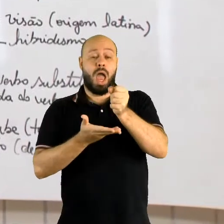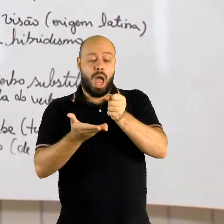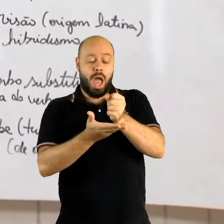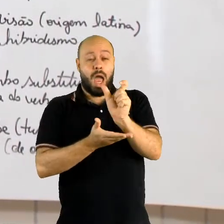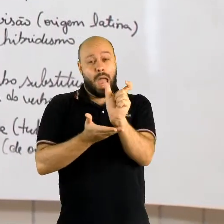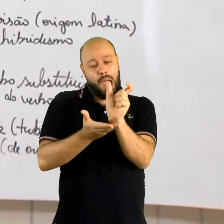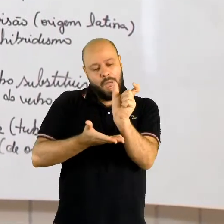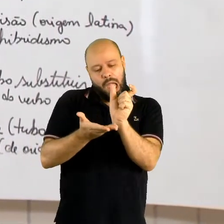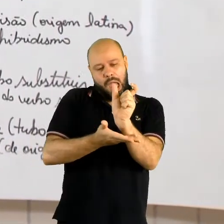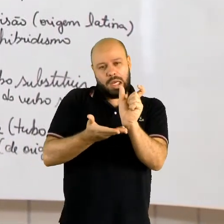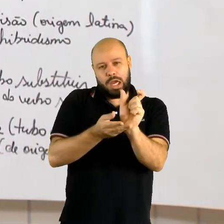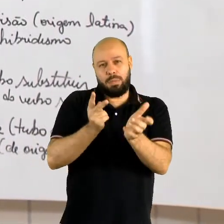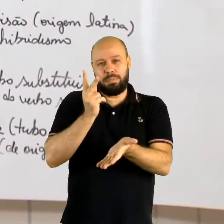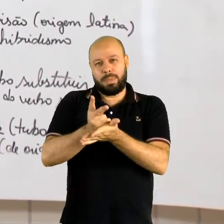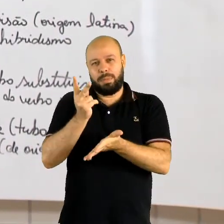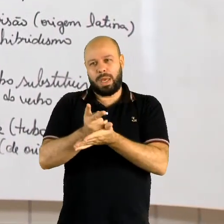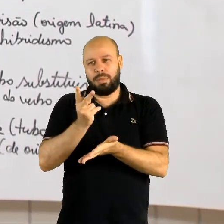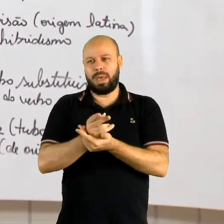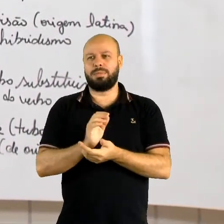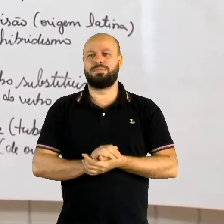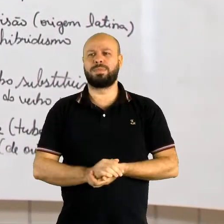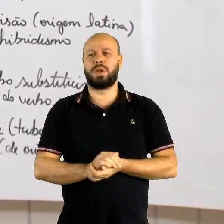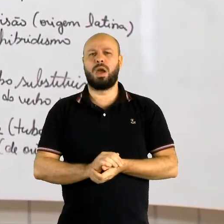palavra primitiva, emprego.